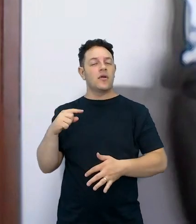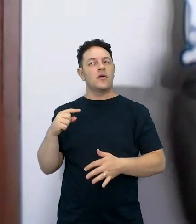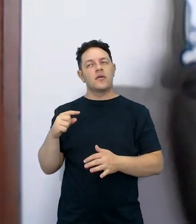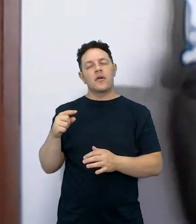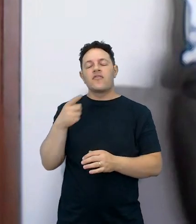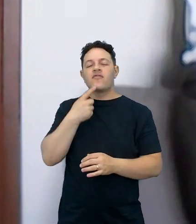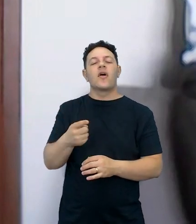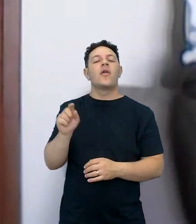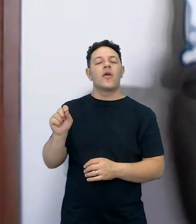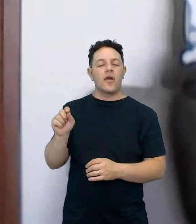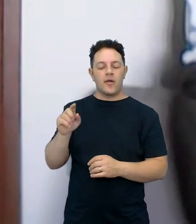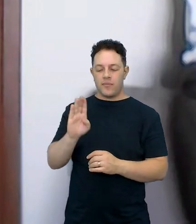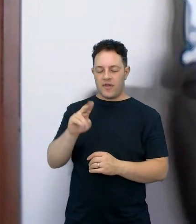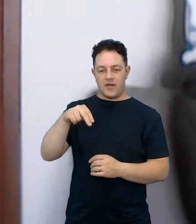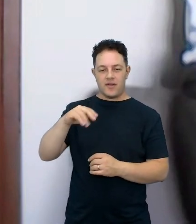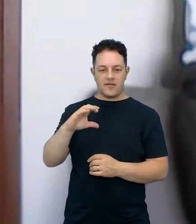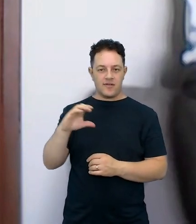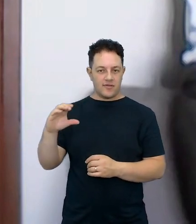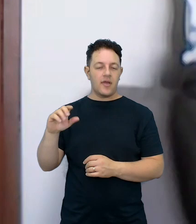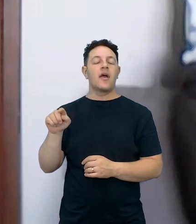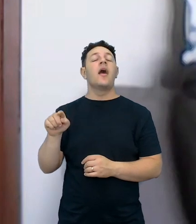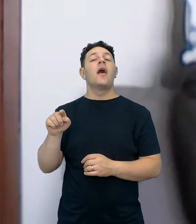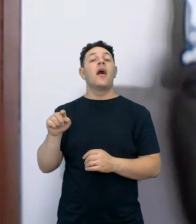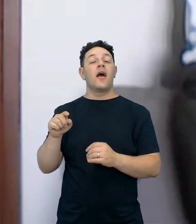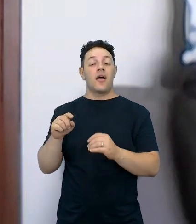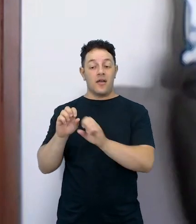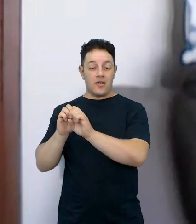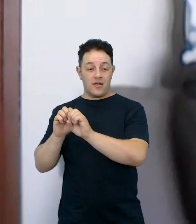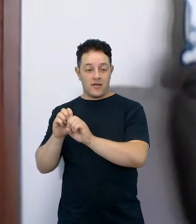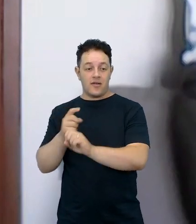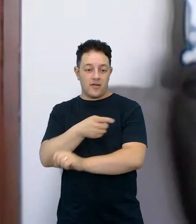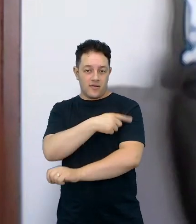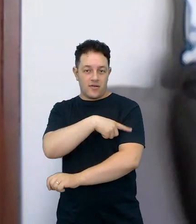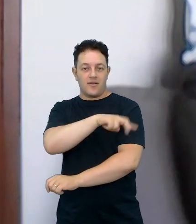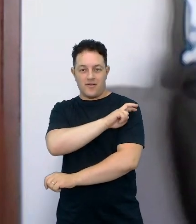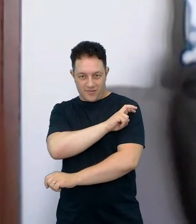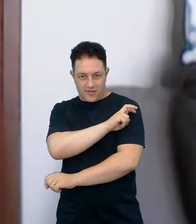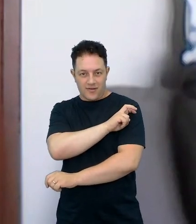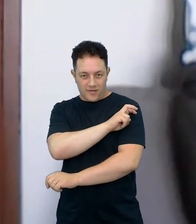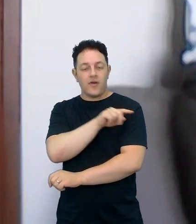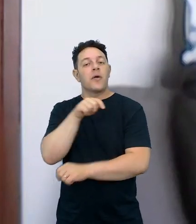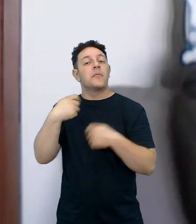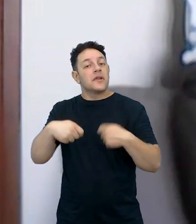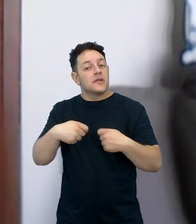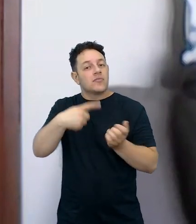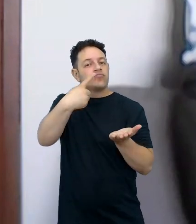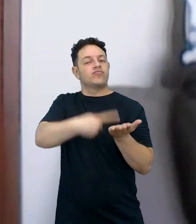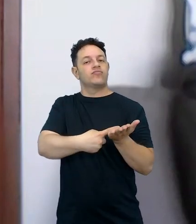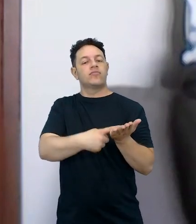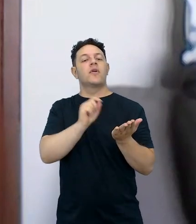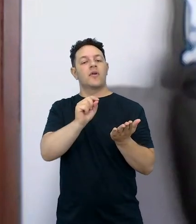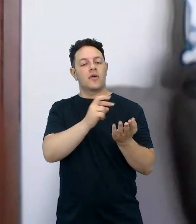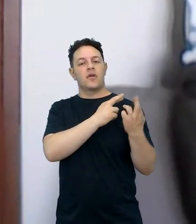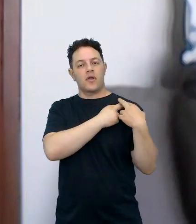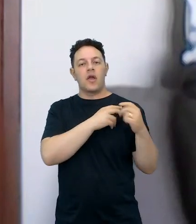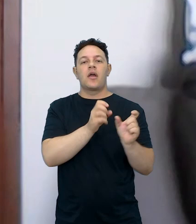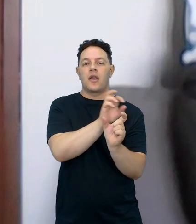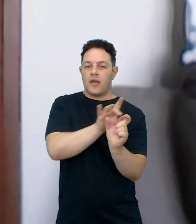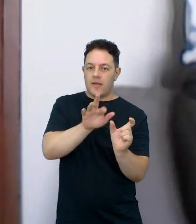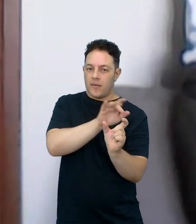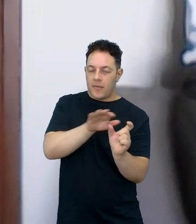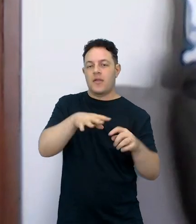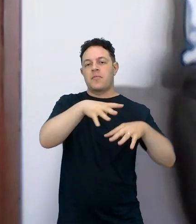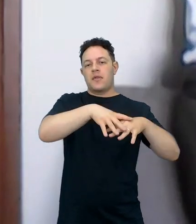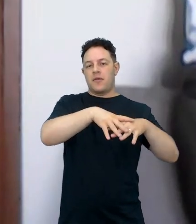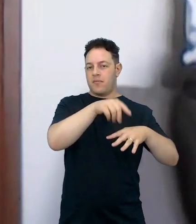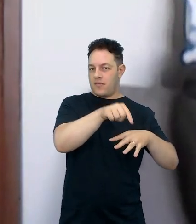ali, né, a BNCC, o ensino fundamental deve ter compromisso com o desenvolvimento do letramento matemático,